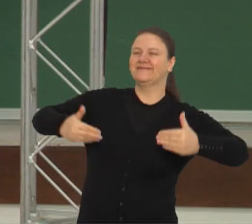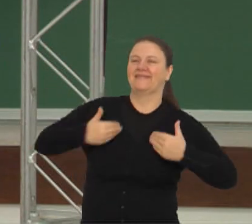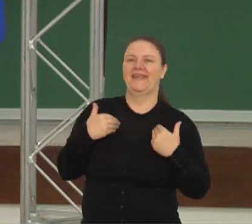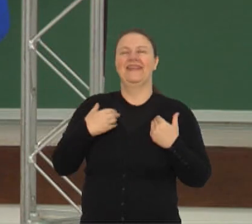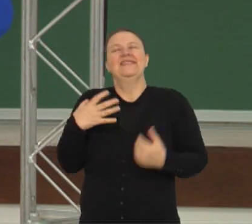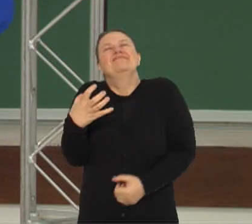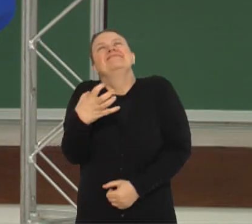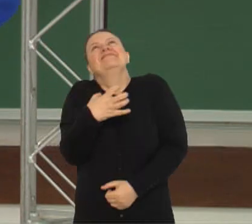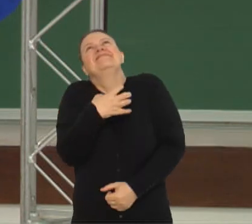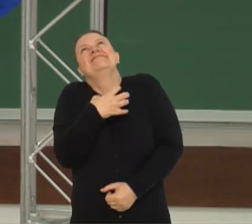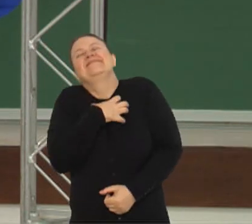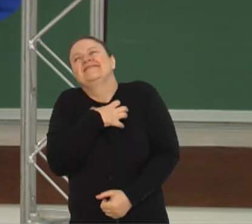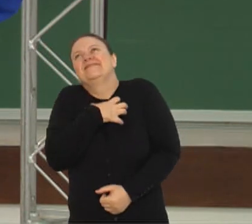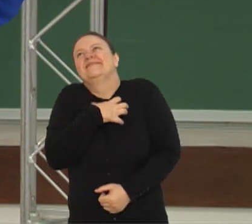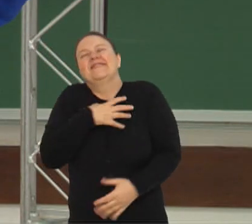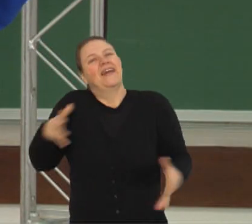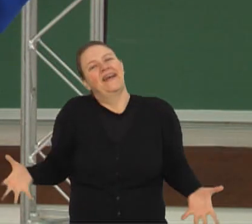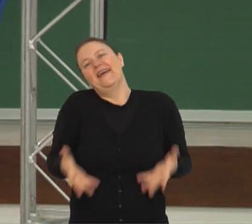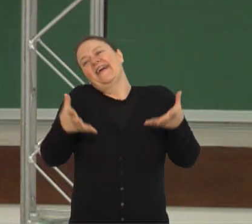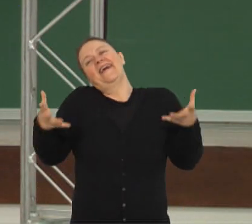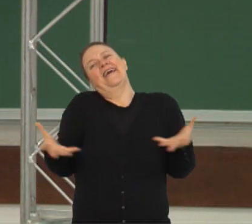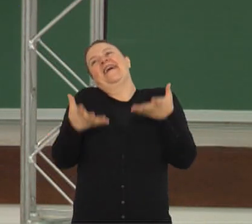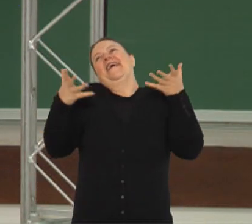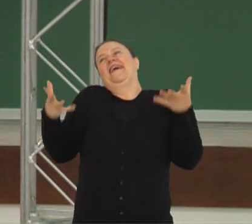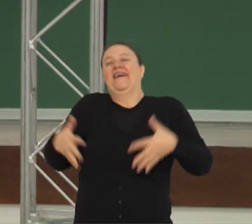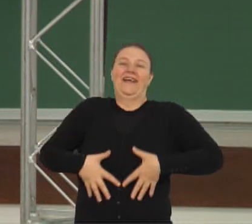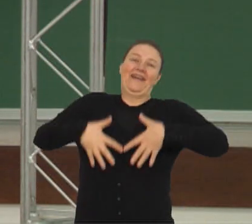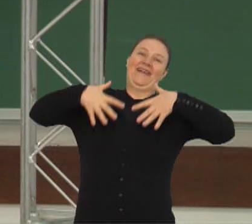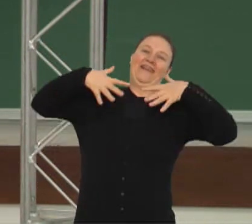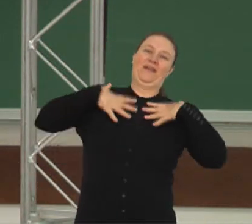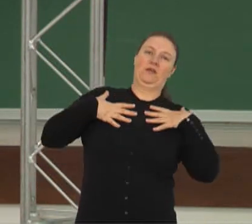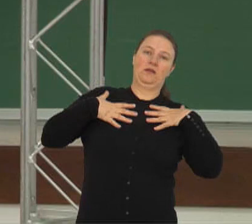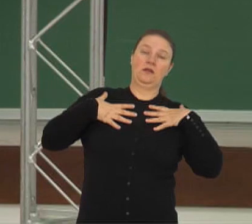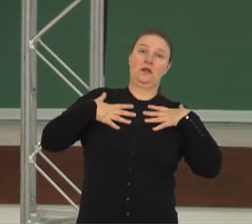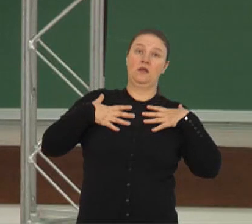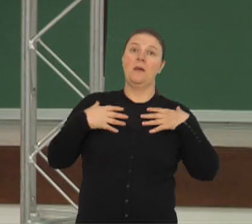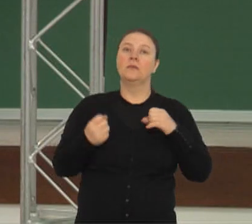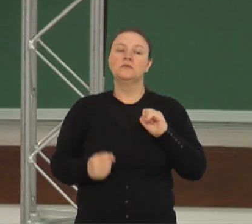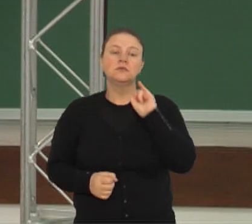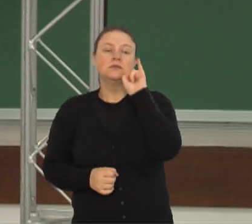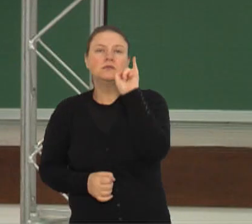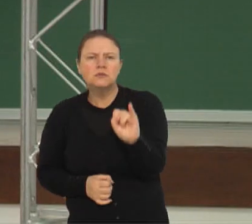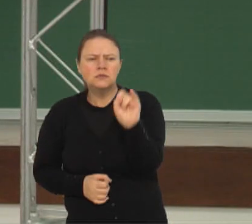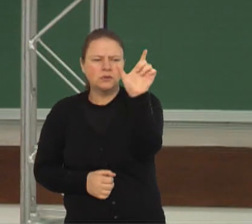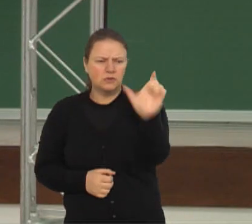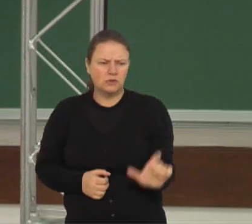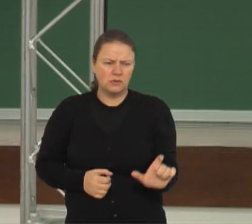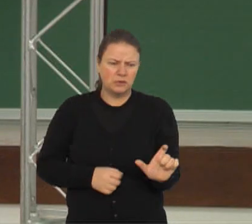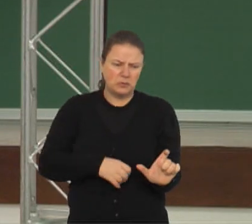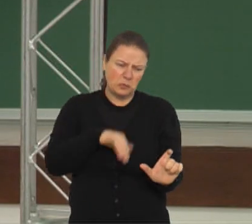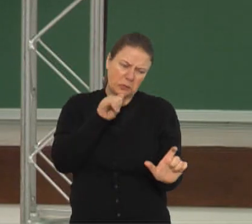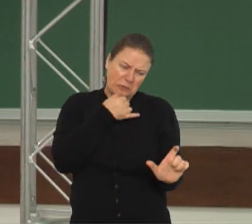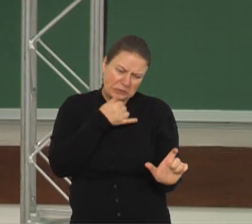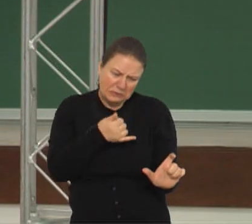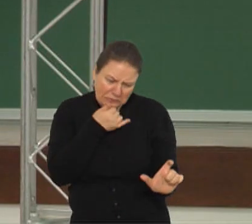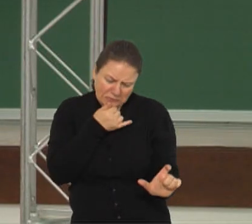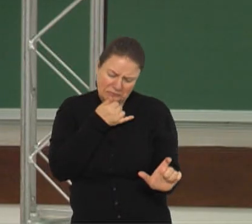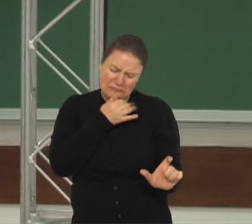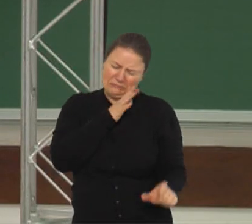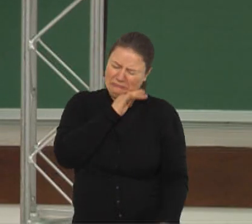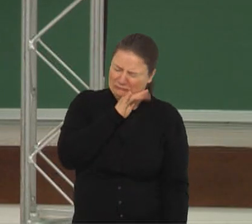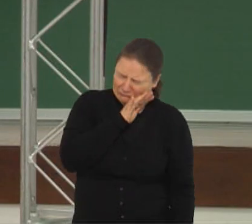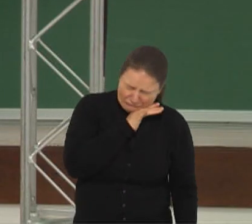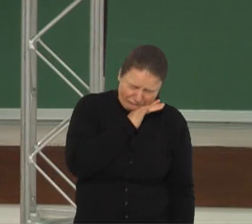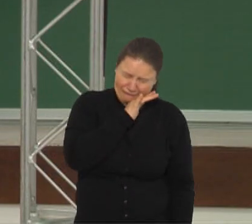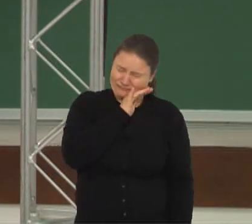se sente assim crescendo, inchando. E quando lhe acontece uma coisa triste, uma coisa ruim,